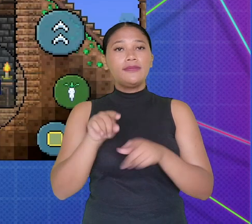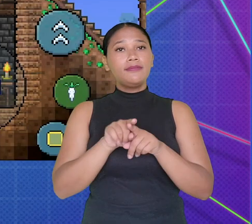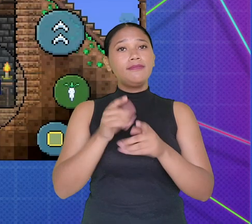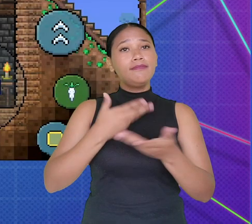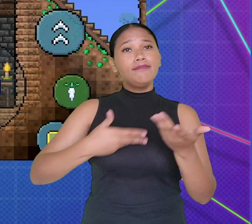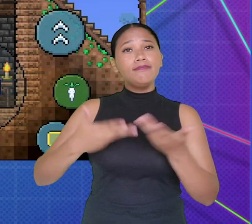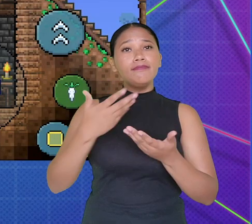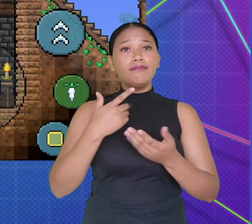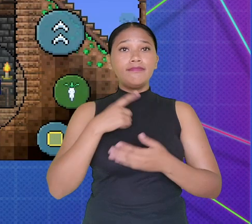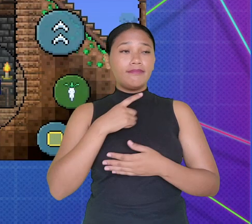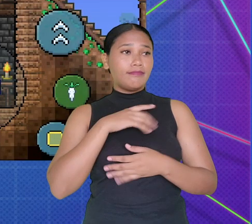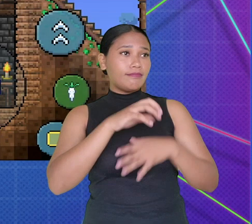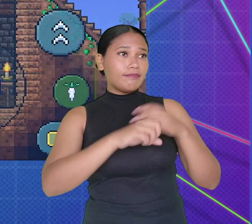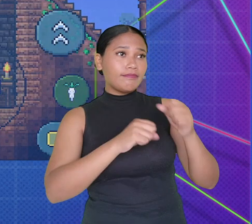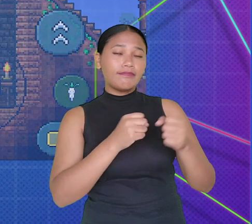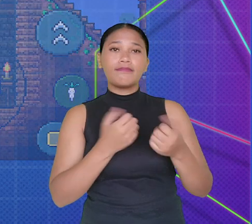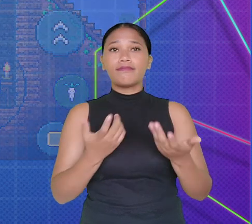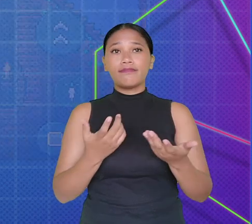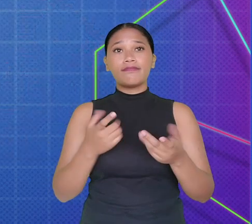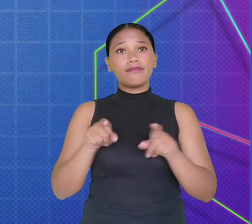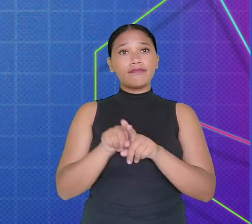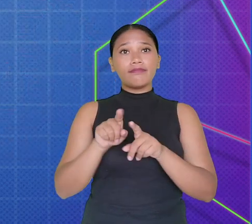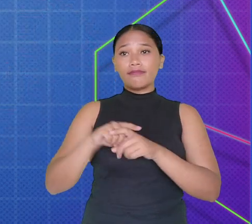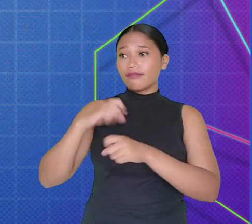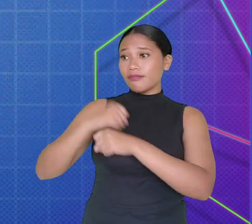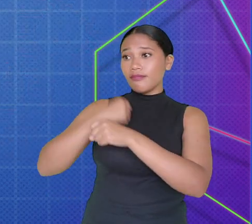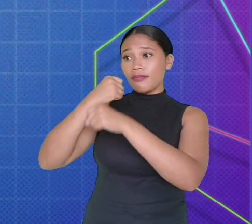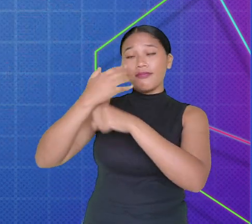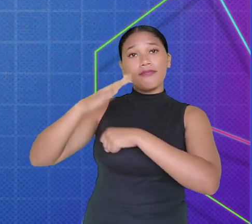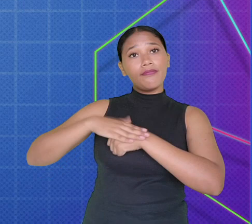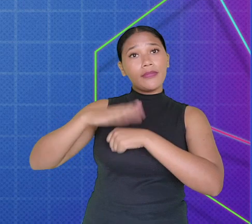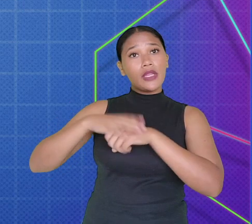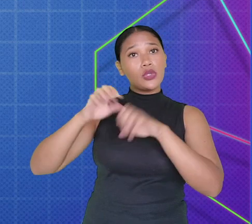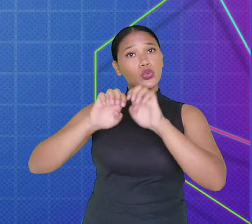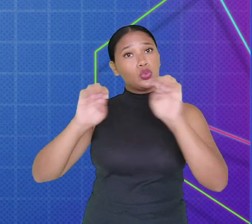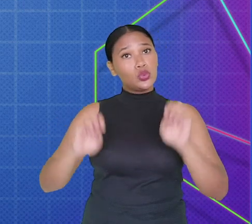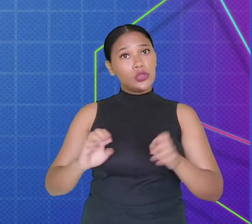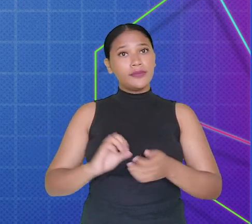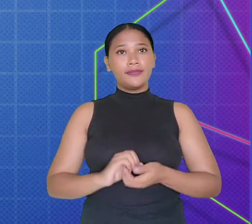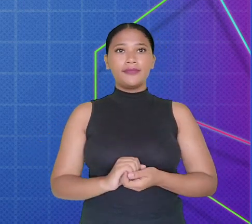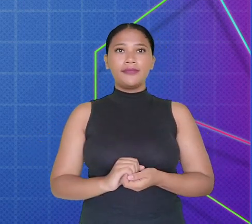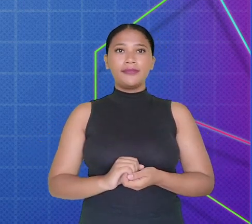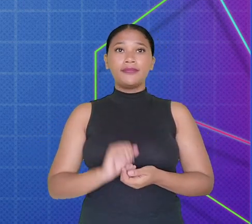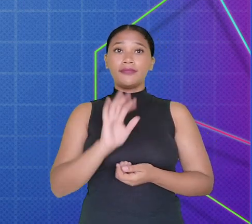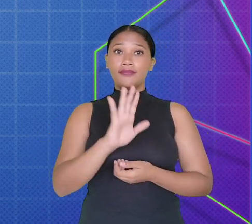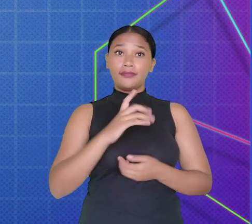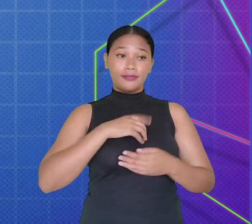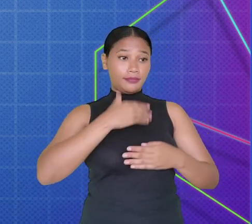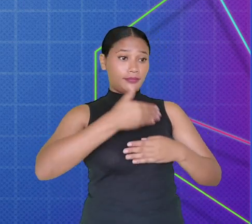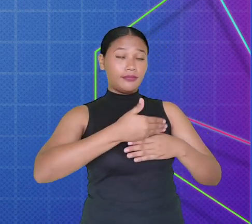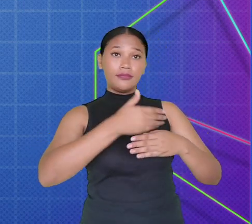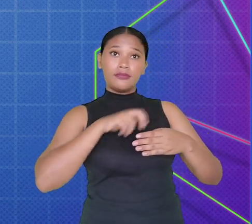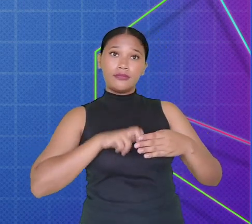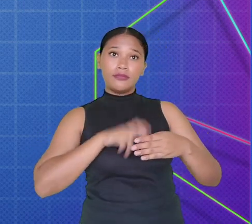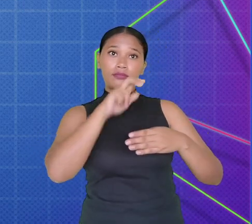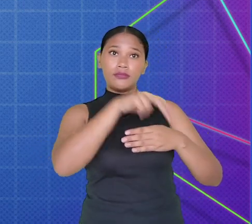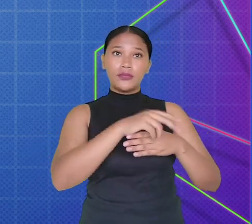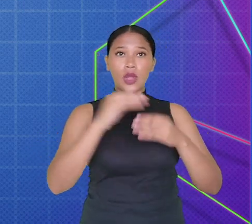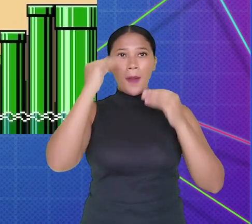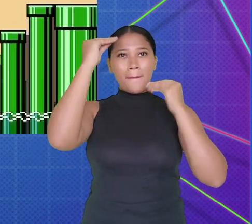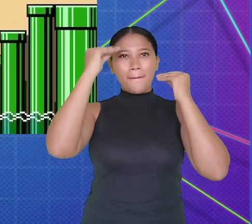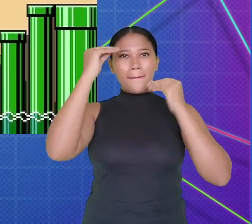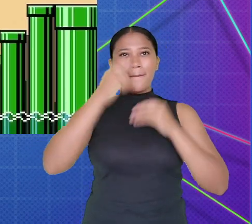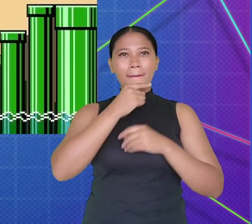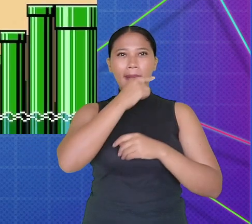os jogadores interagem com o ambiente ao coletar recursos e construir suas próprias estruturas. Já em jogos de plataforma